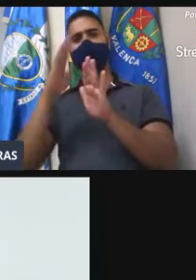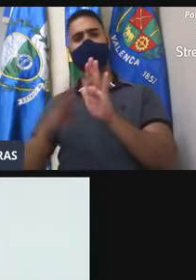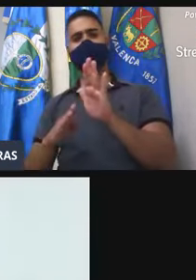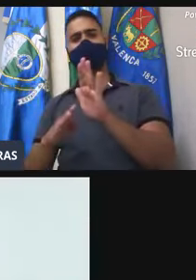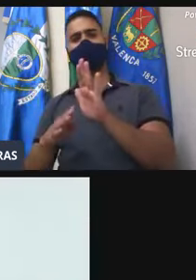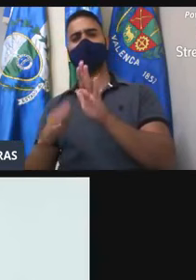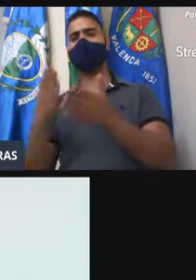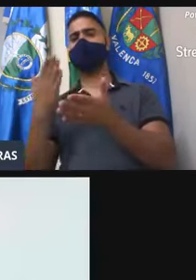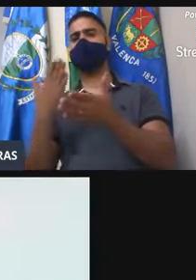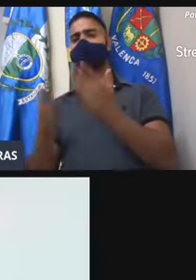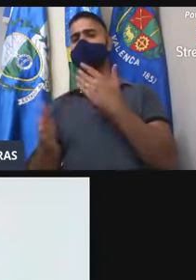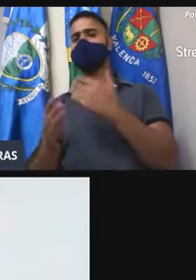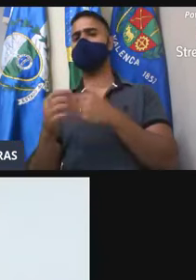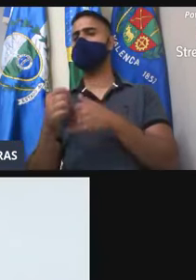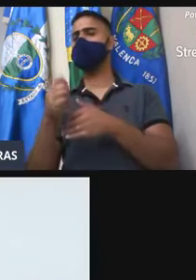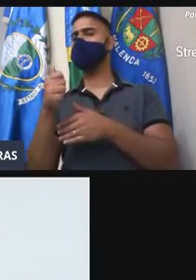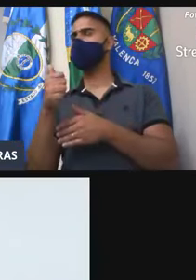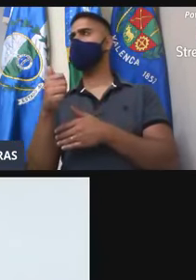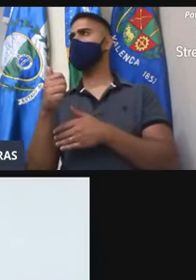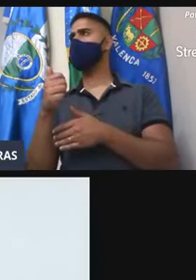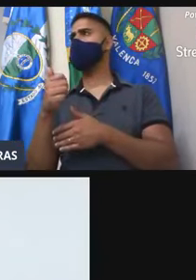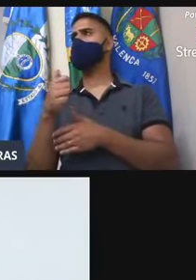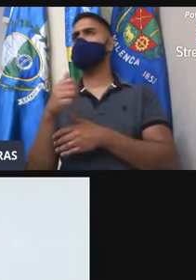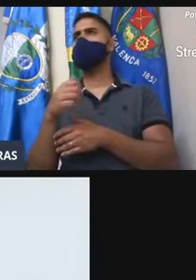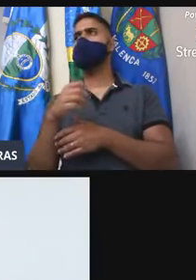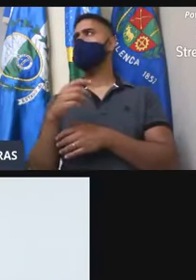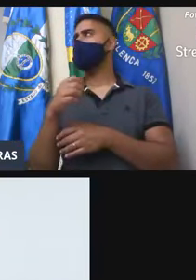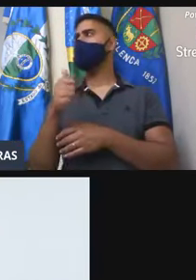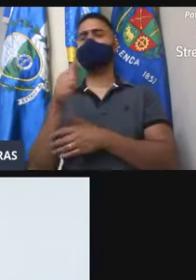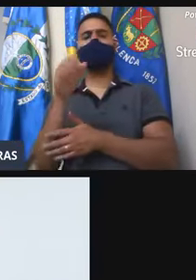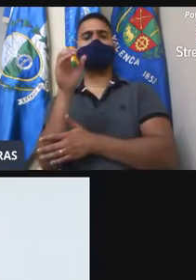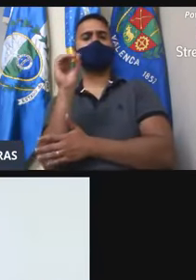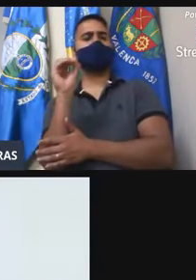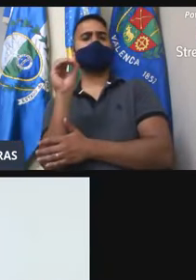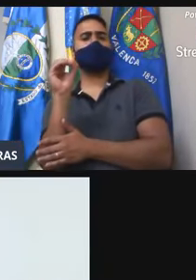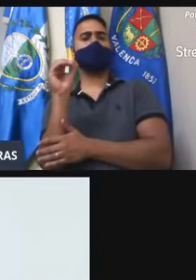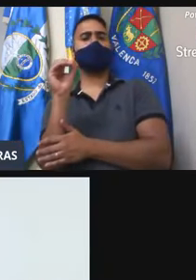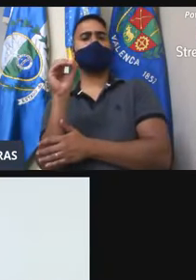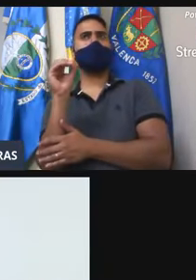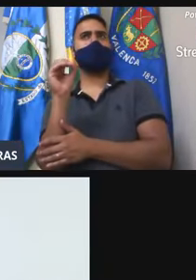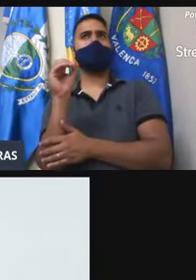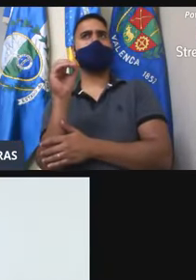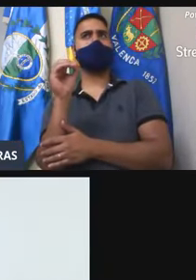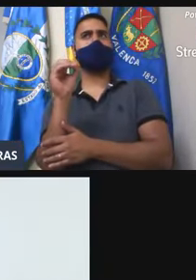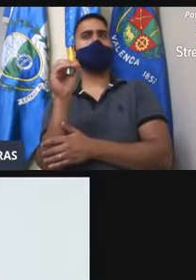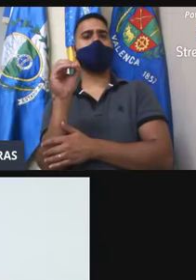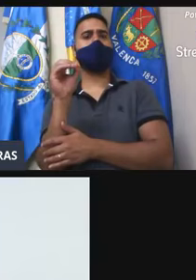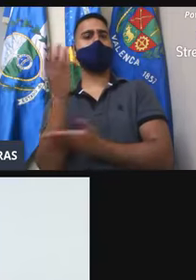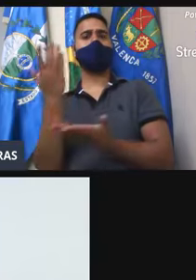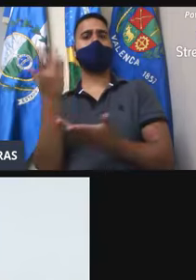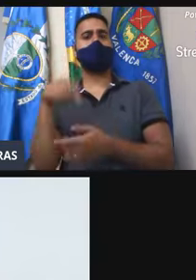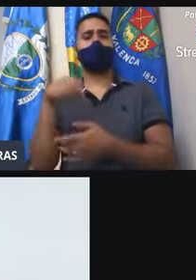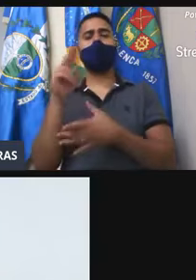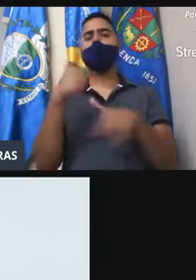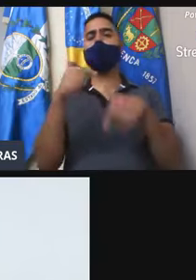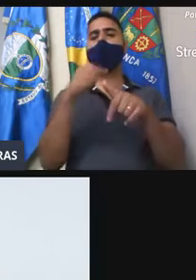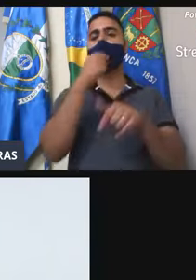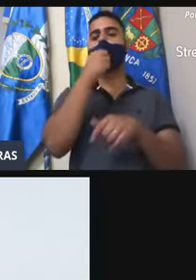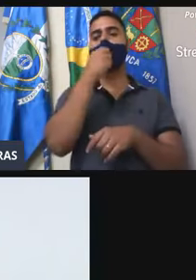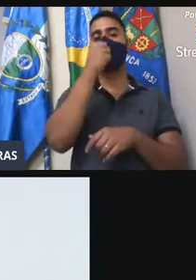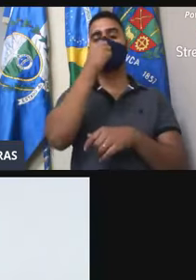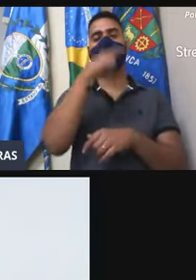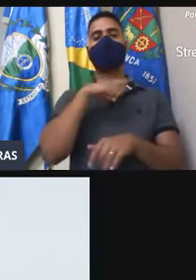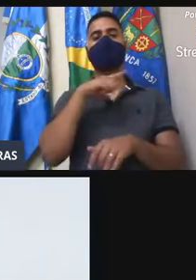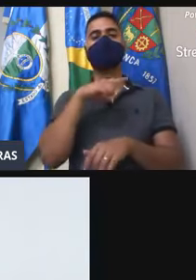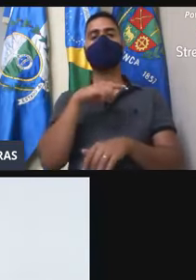Nós perdemos para quase tudo. Nós estamos praticamente zerados nesse serviço e nós vamos ter aí